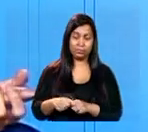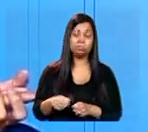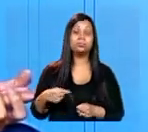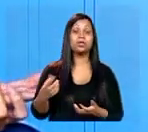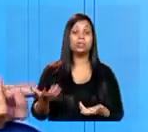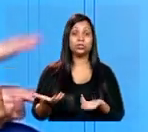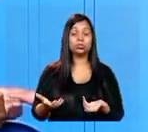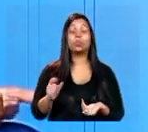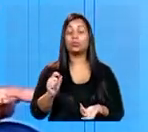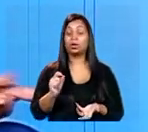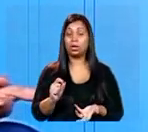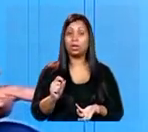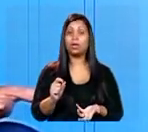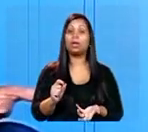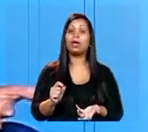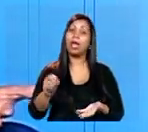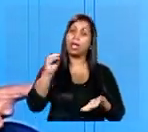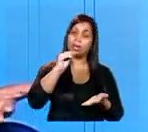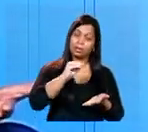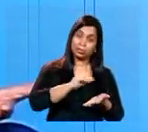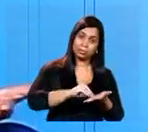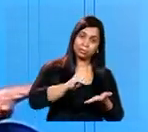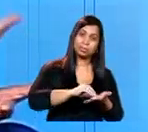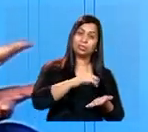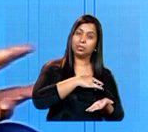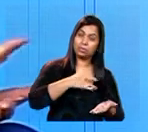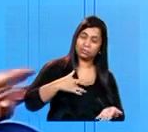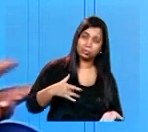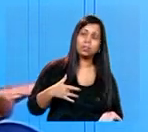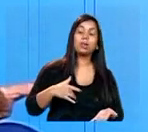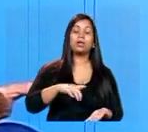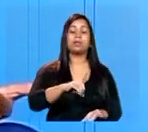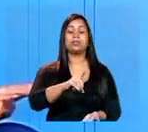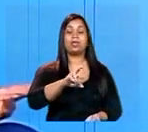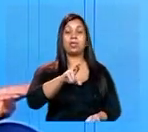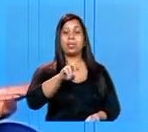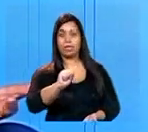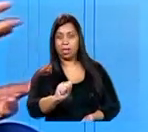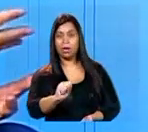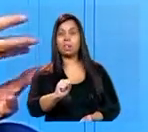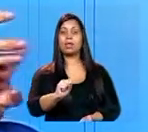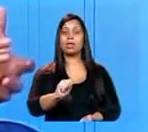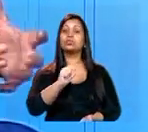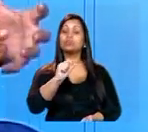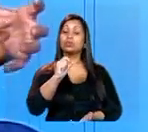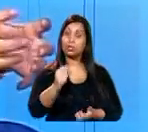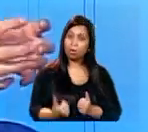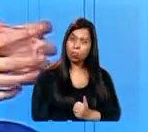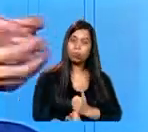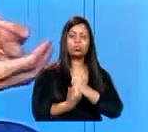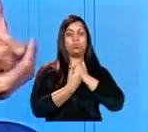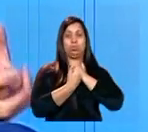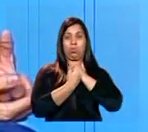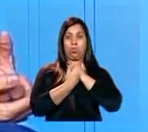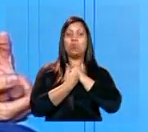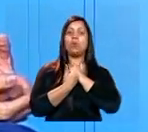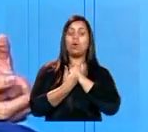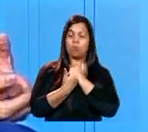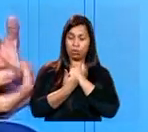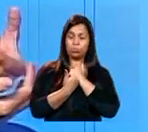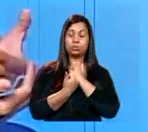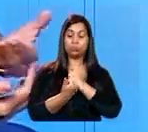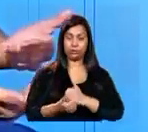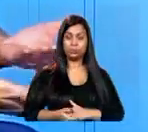mais o que fazer. A gente busca na Secretaria de Saúde, na DRS, como um todo, um suporte